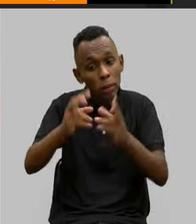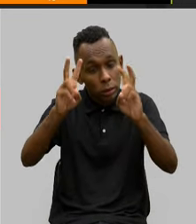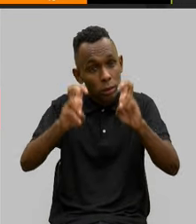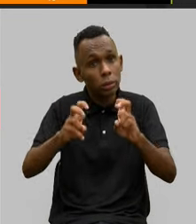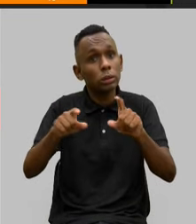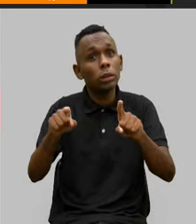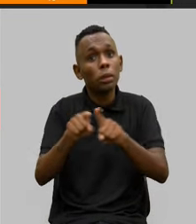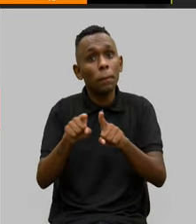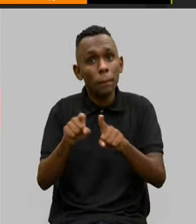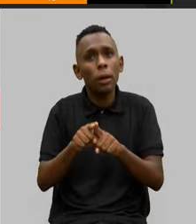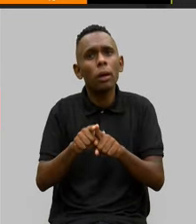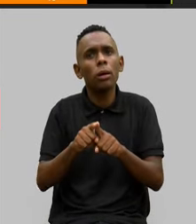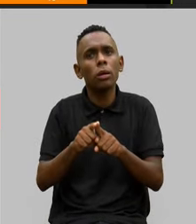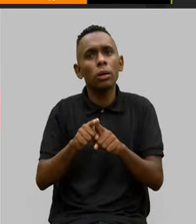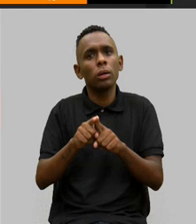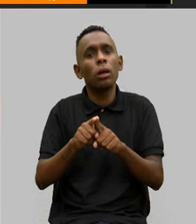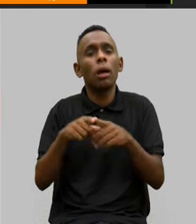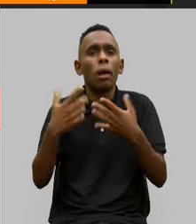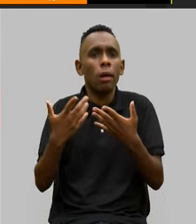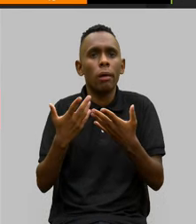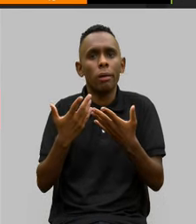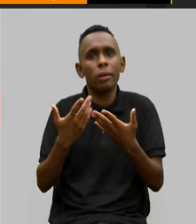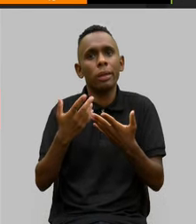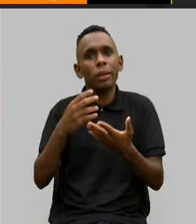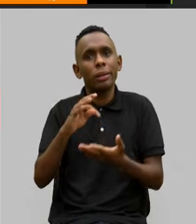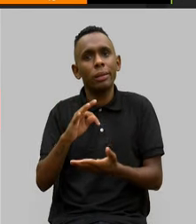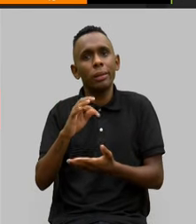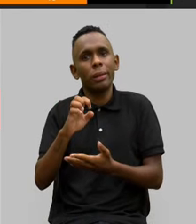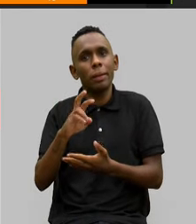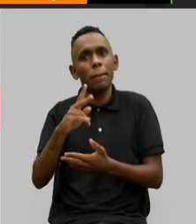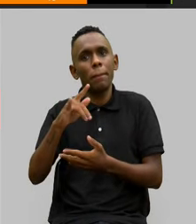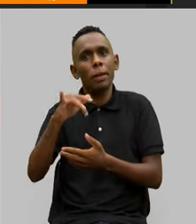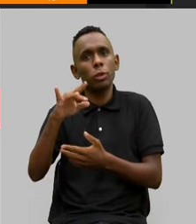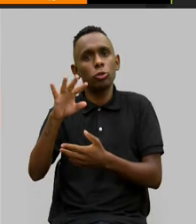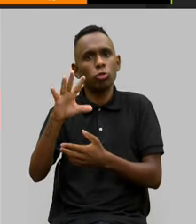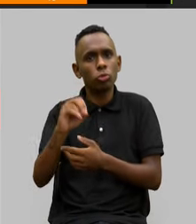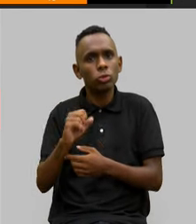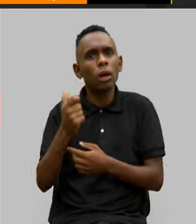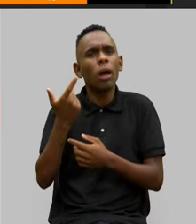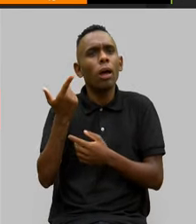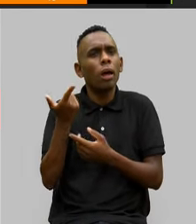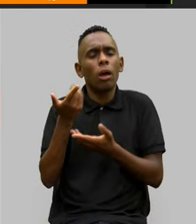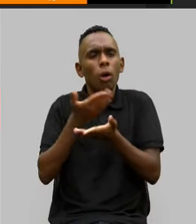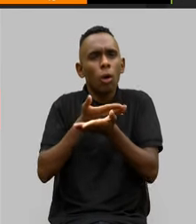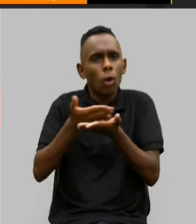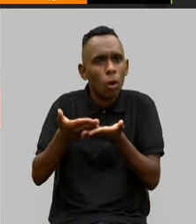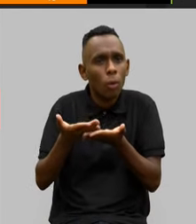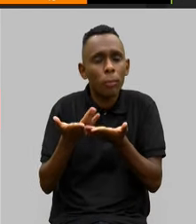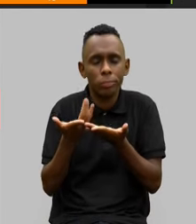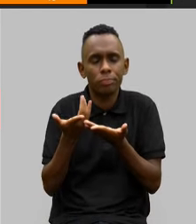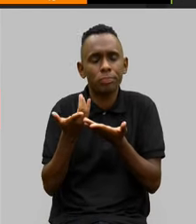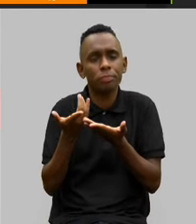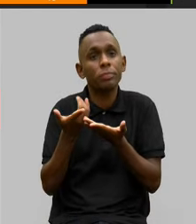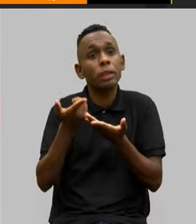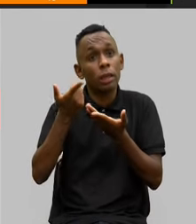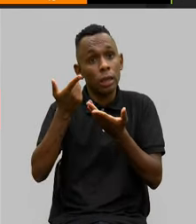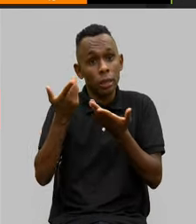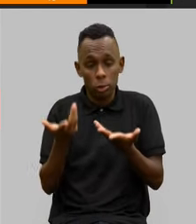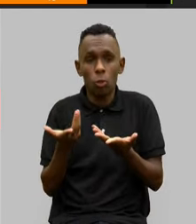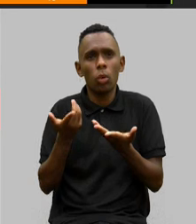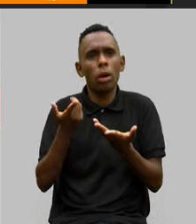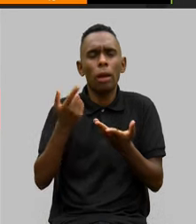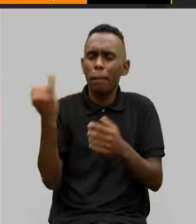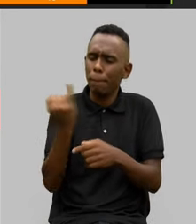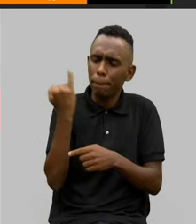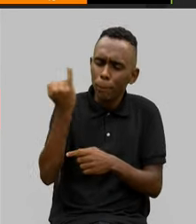terpenos tá então assim com conversas com alguns neurocientistas eh porque eu sou química industrial tá gente então assim então a